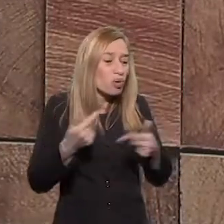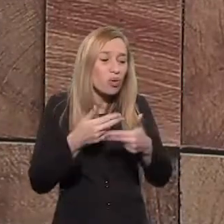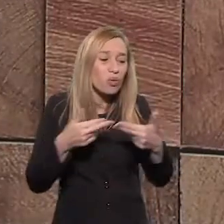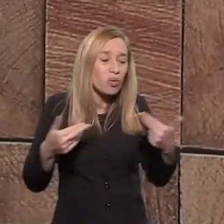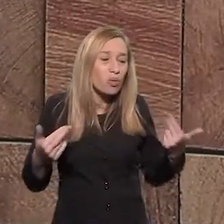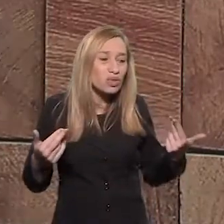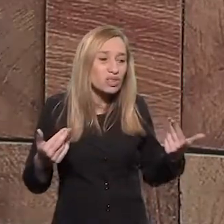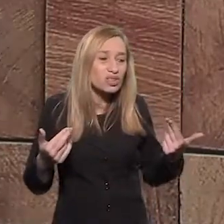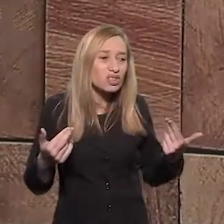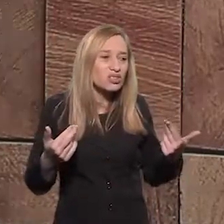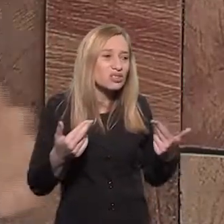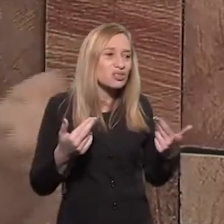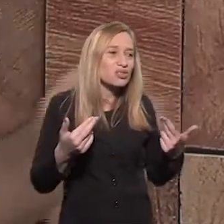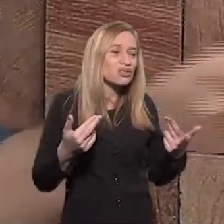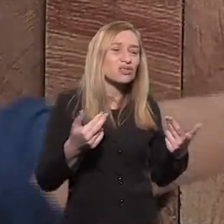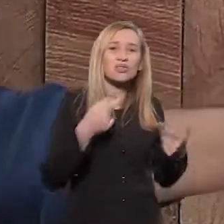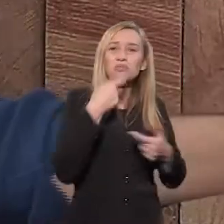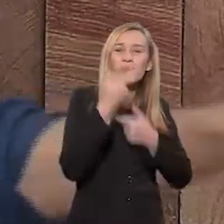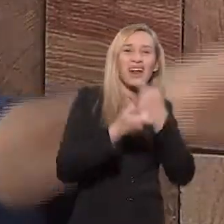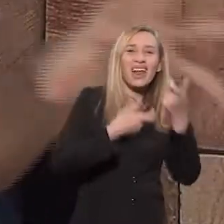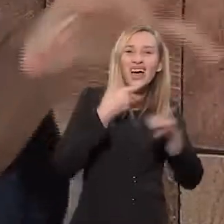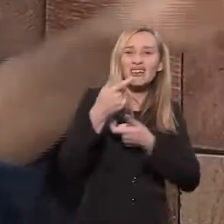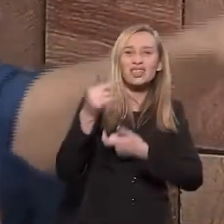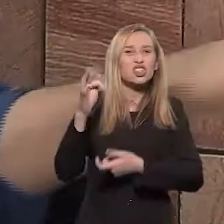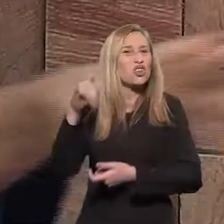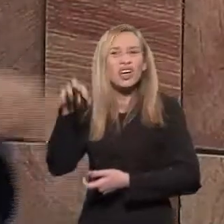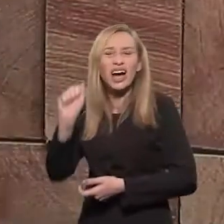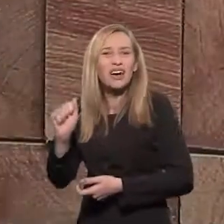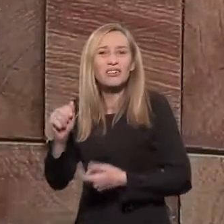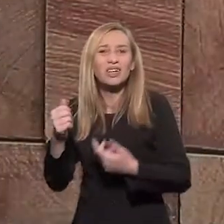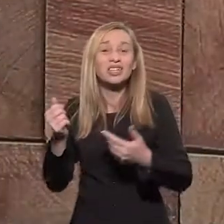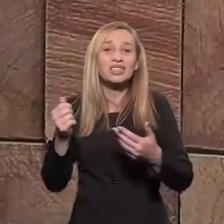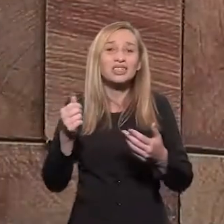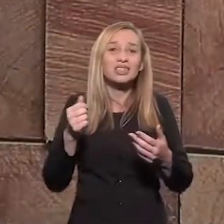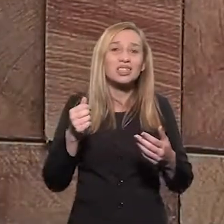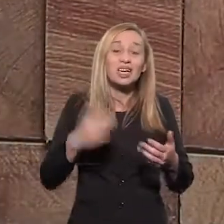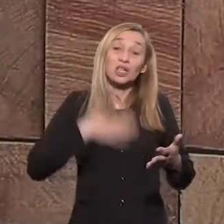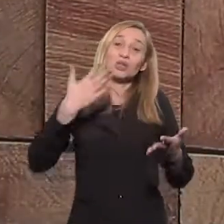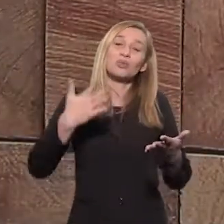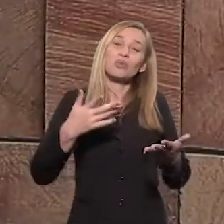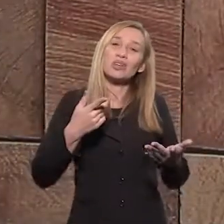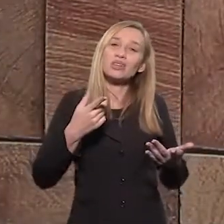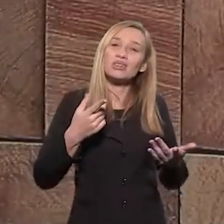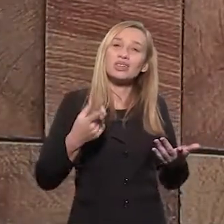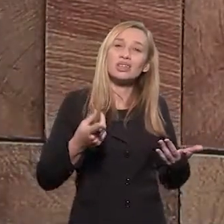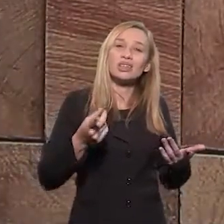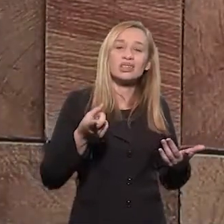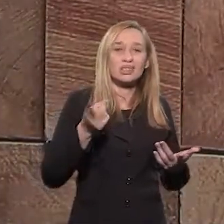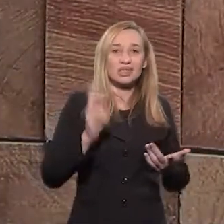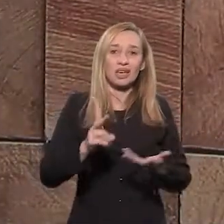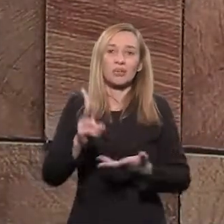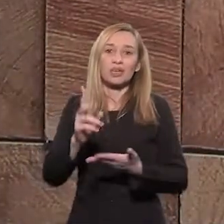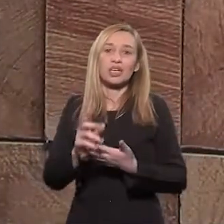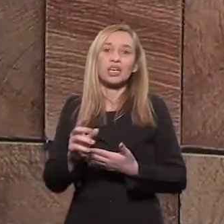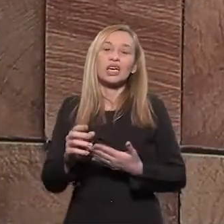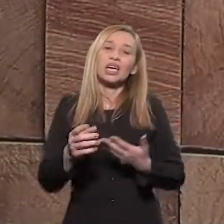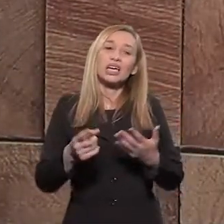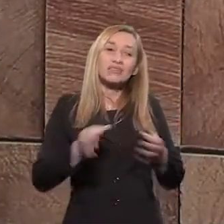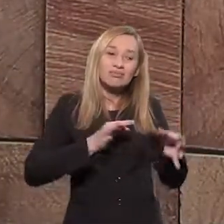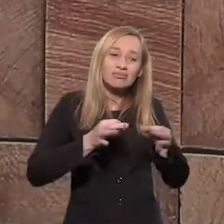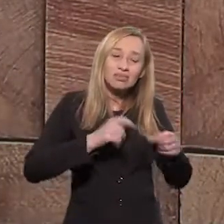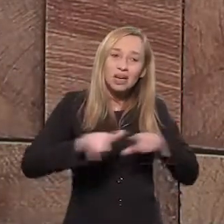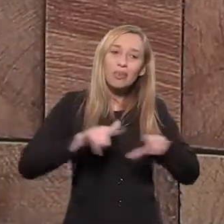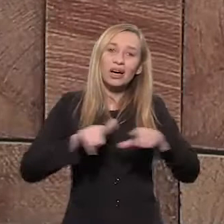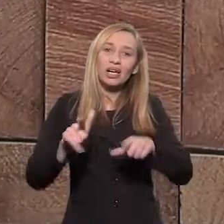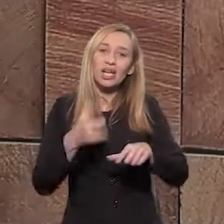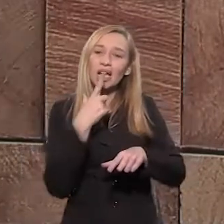uma coisa cheia de acidentes topográficos, geológicos e uma surpresa constante. Ele trabalha a língua portuguesa